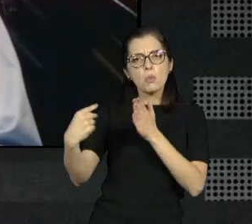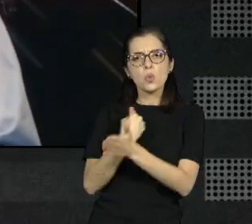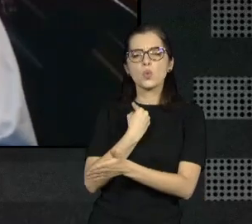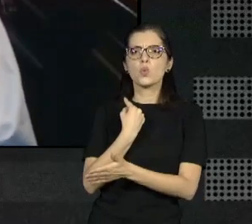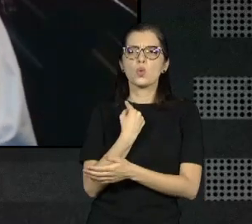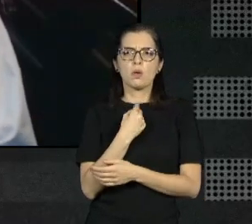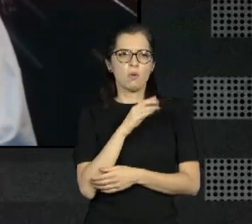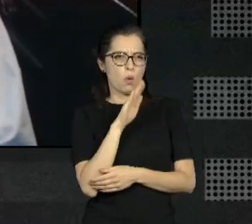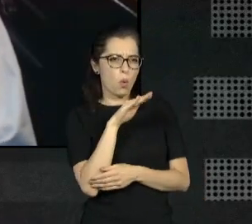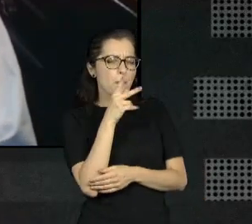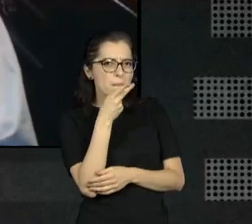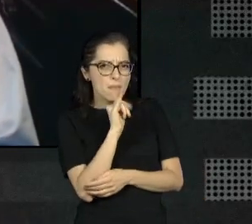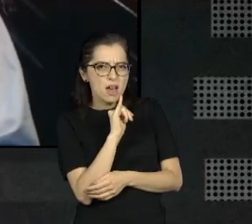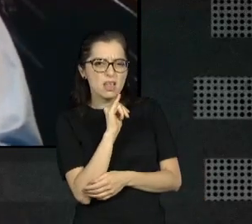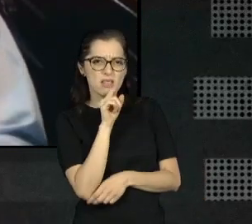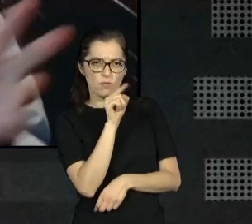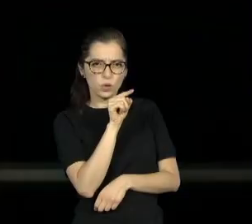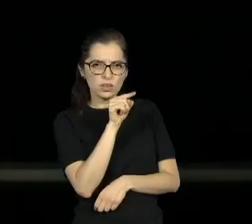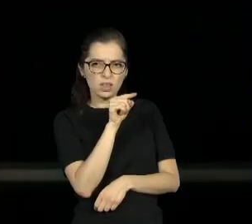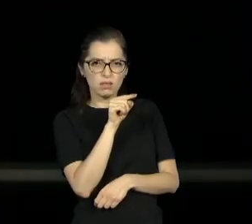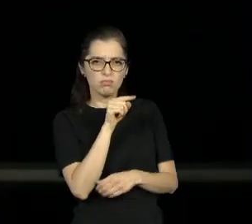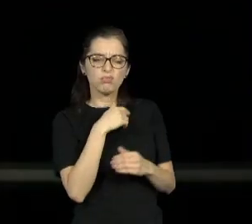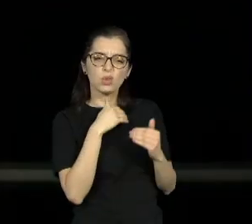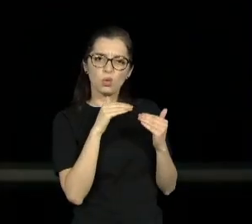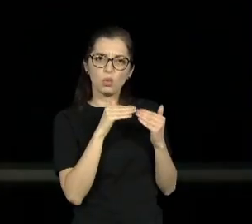você tinha razão.